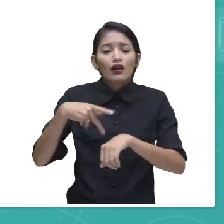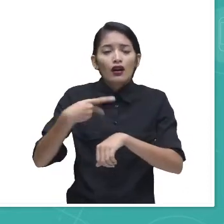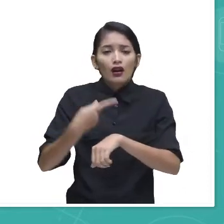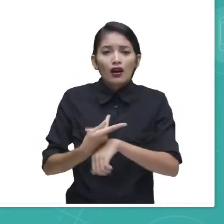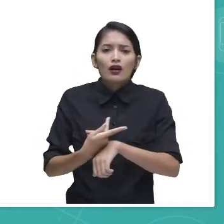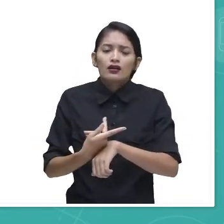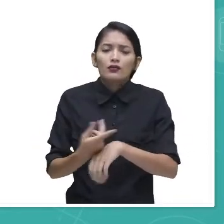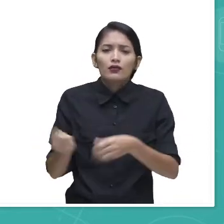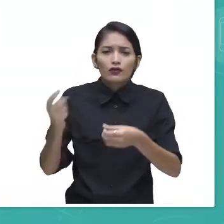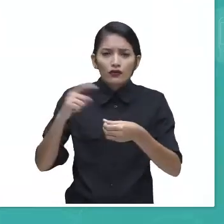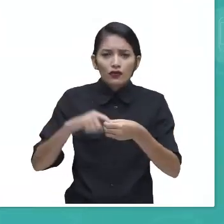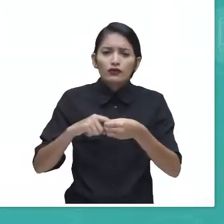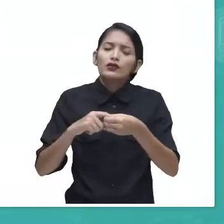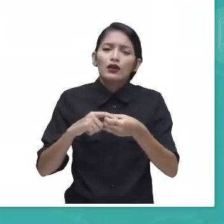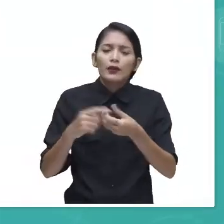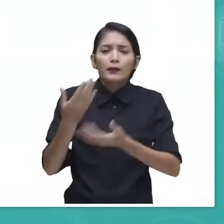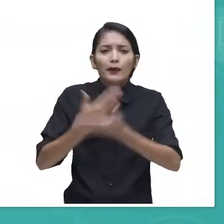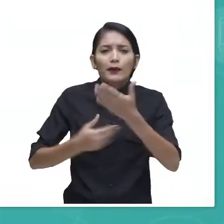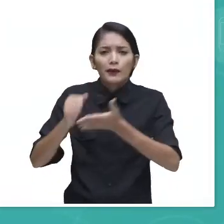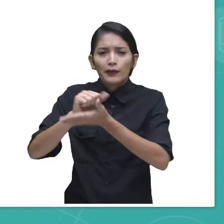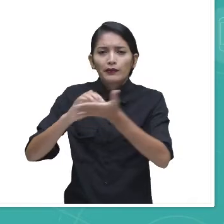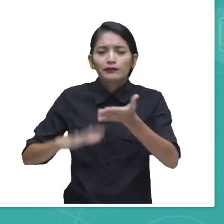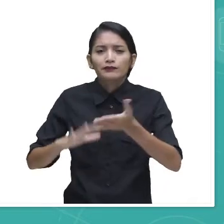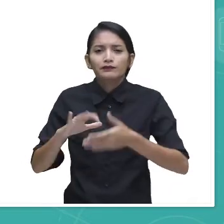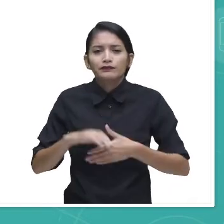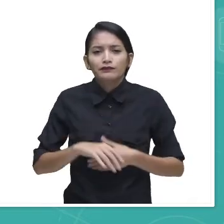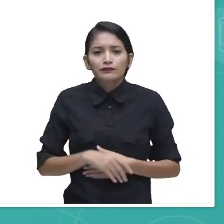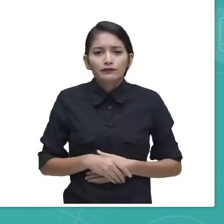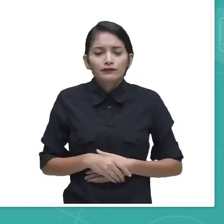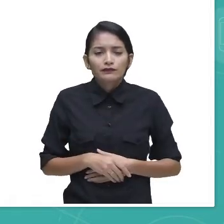retorno com vocês para fazermos a nossa interatividade.